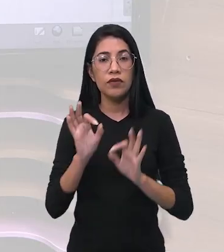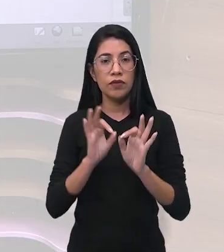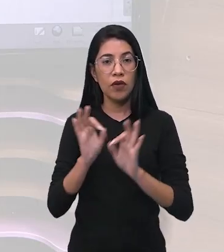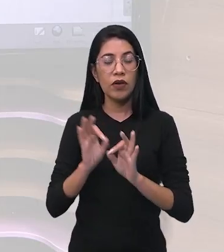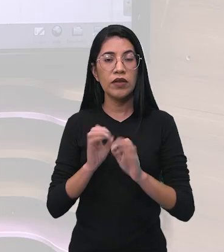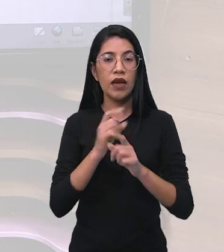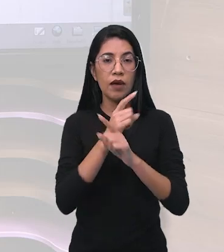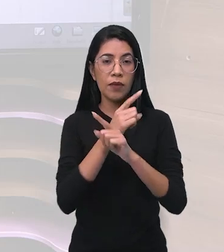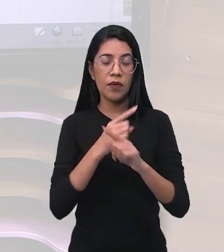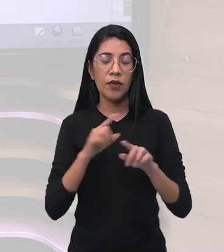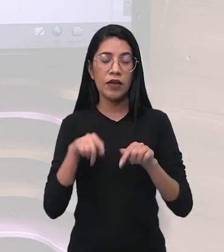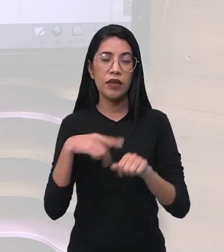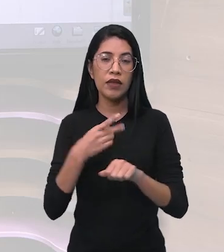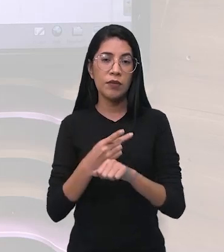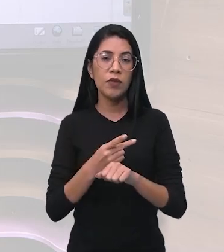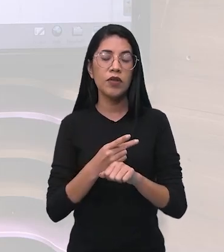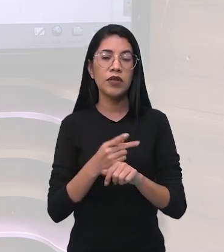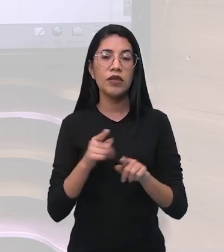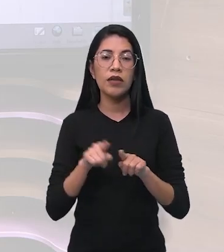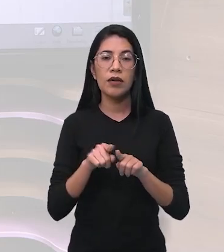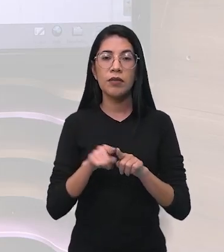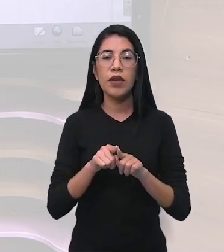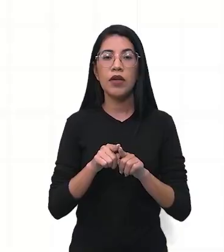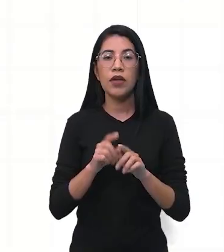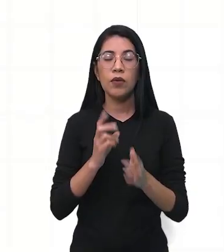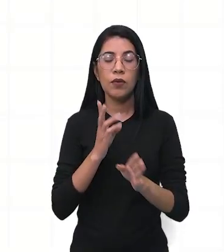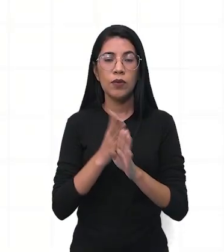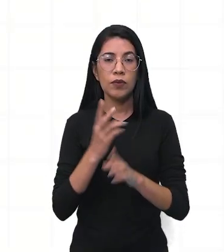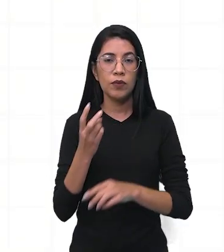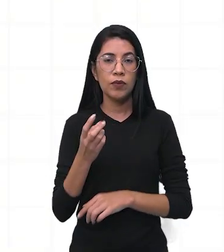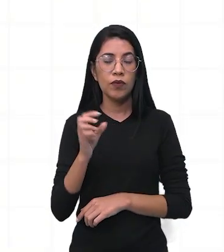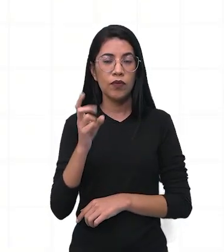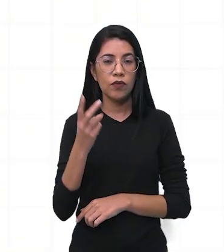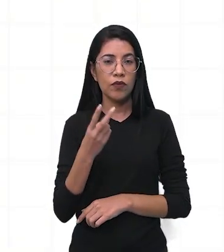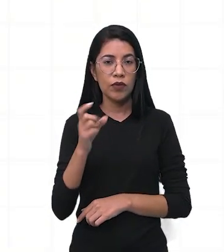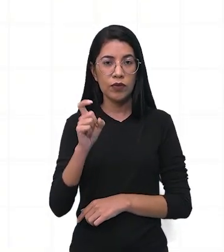seguida a gente calcula o valor de X. Vamos lá? Então veja.